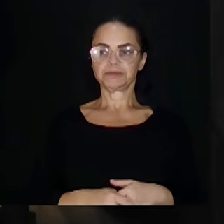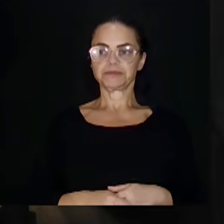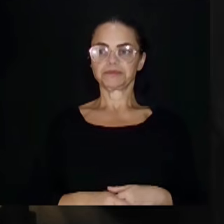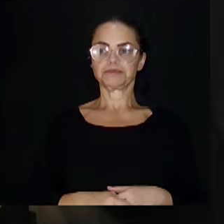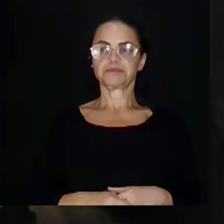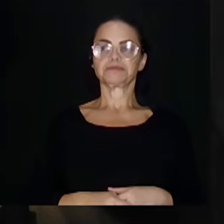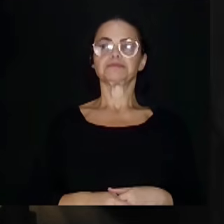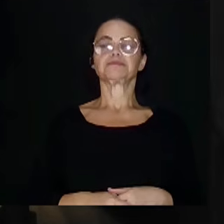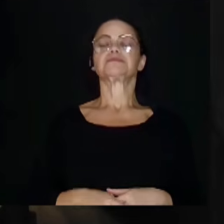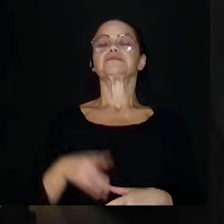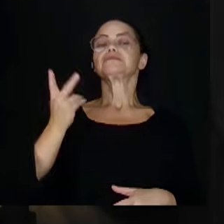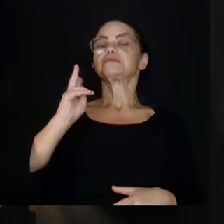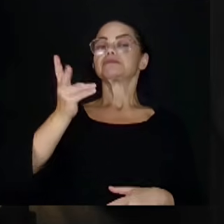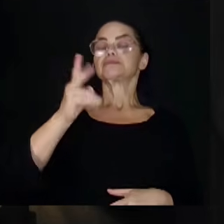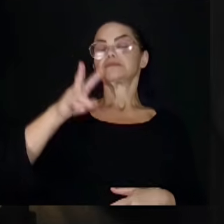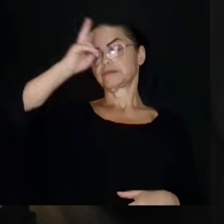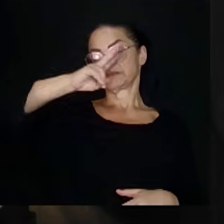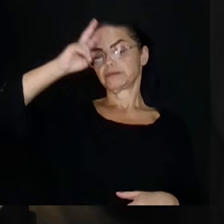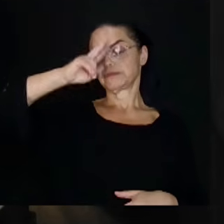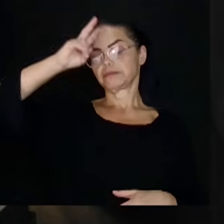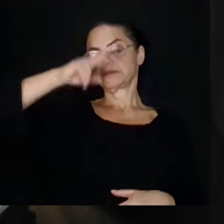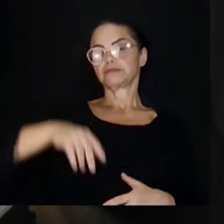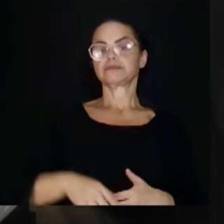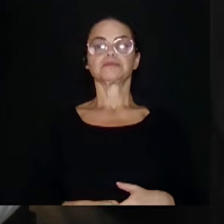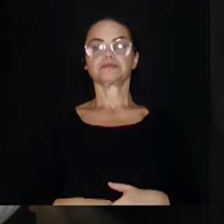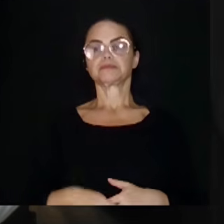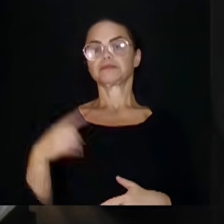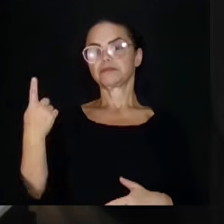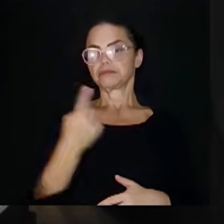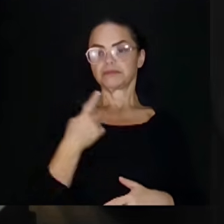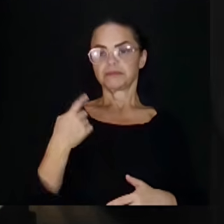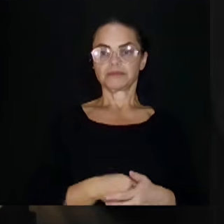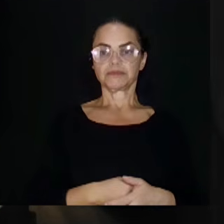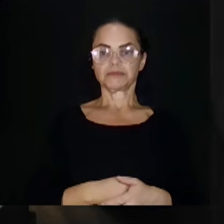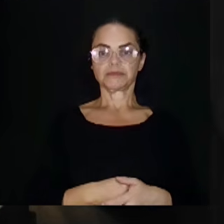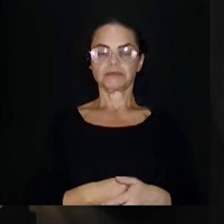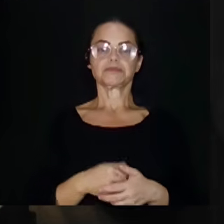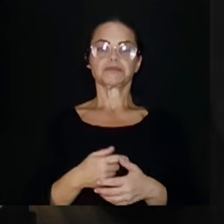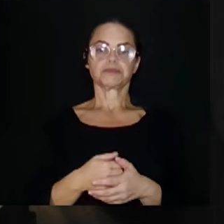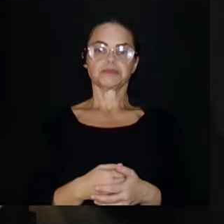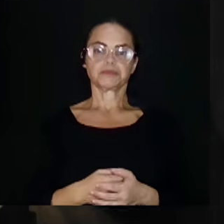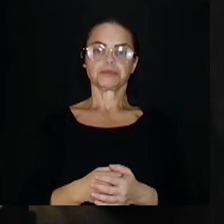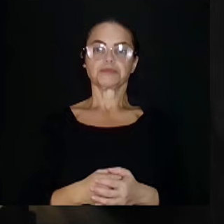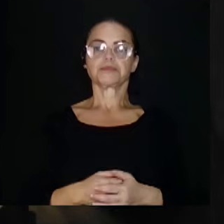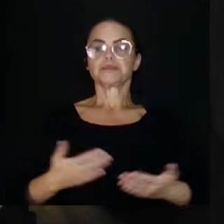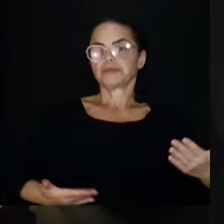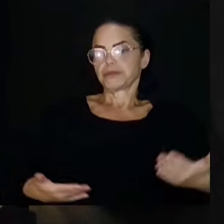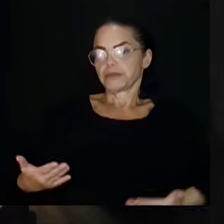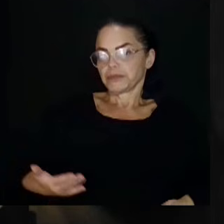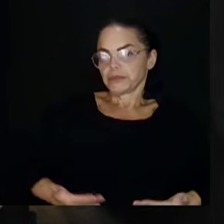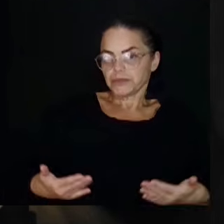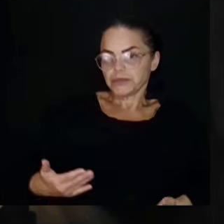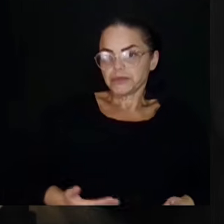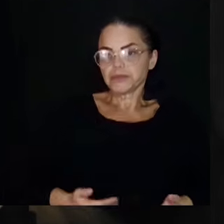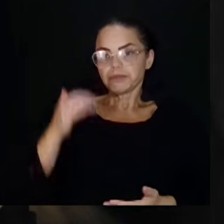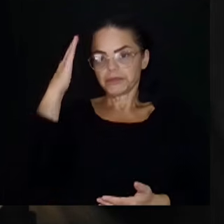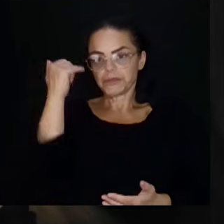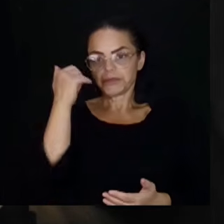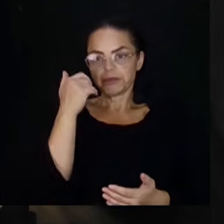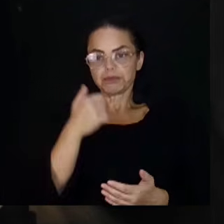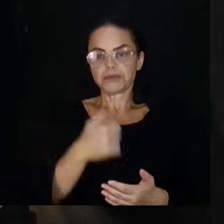mencionar, sempre lembrar para os nossos ouvintes, né? Os nossos servidores já sabem disso, né? Às